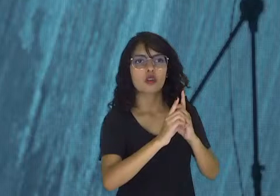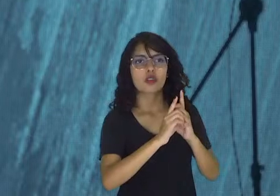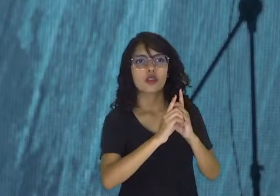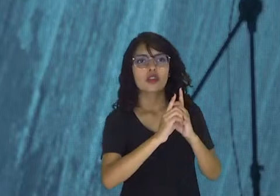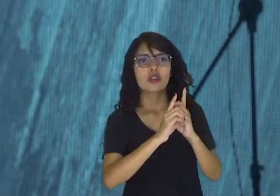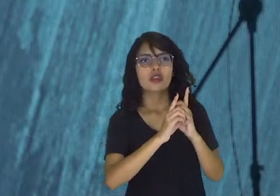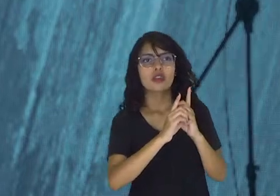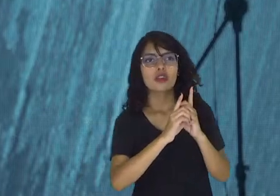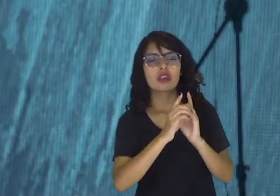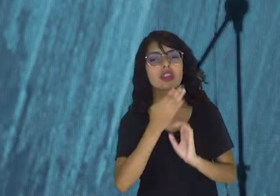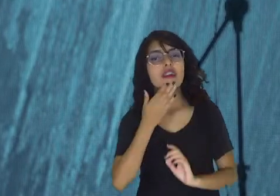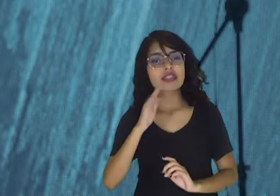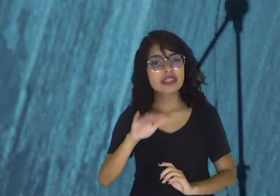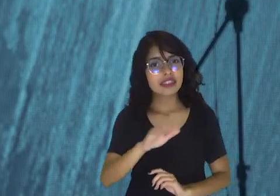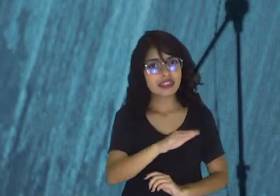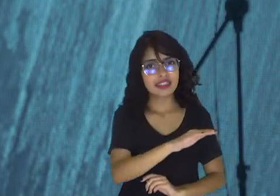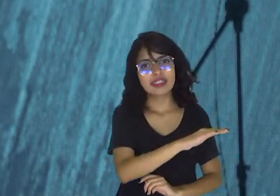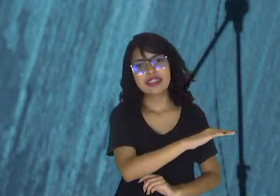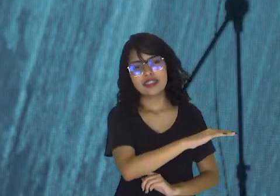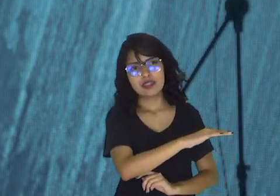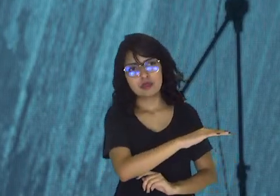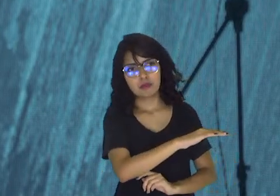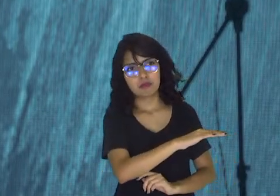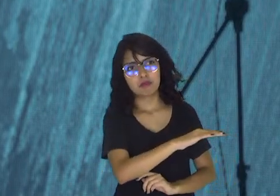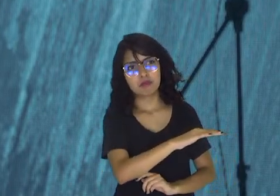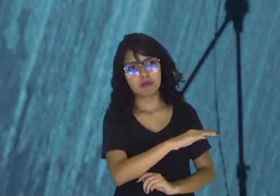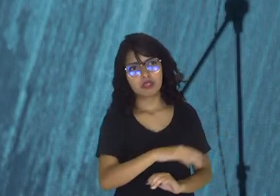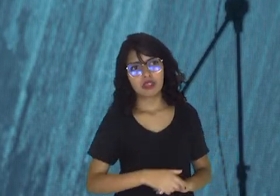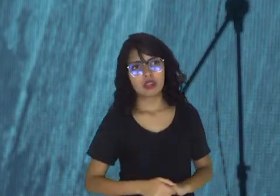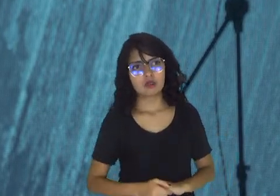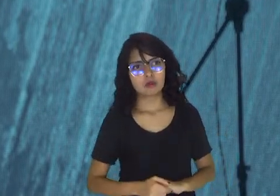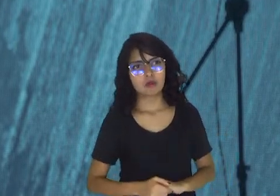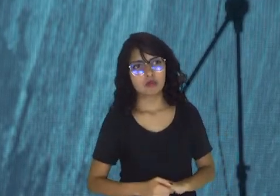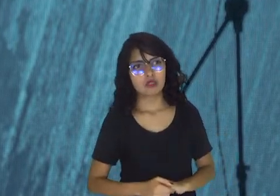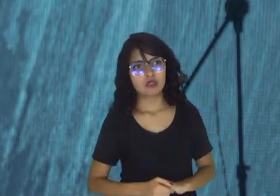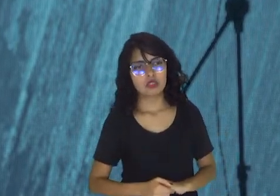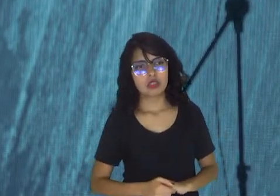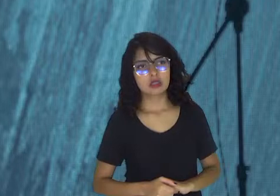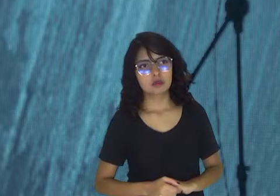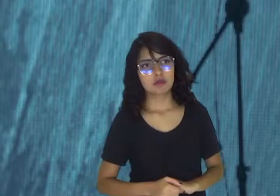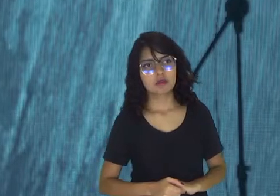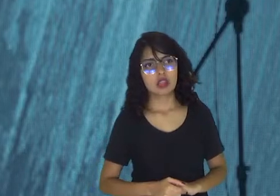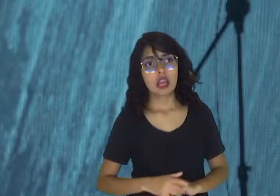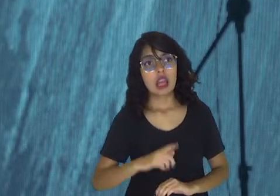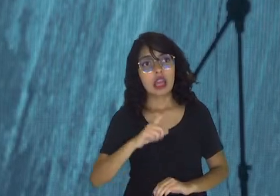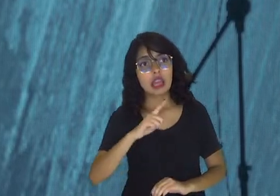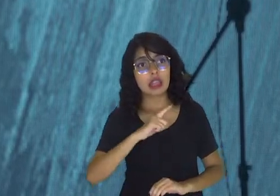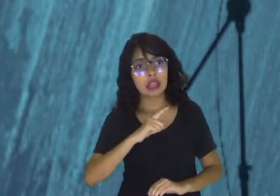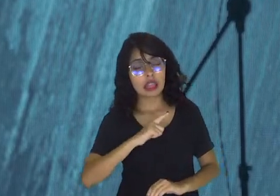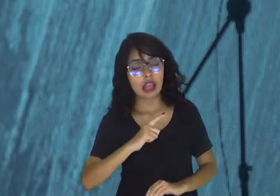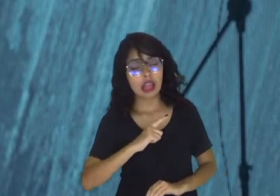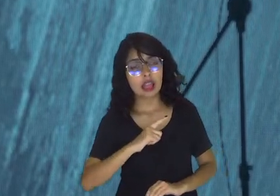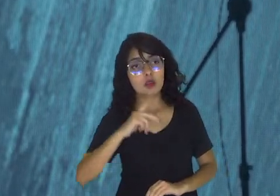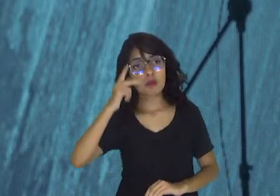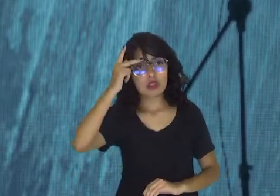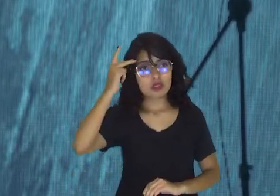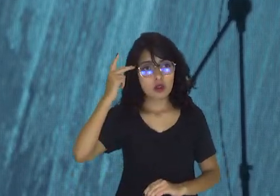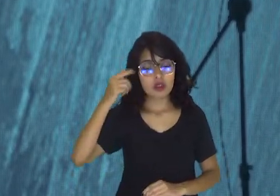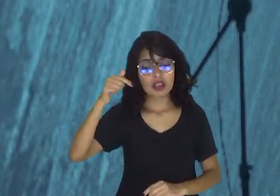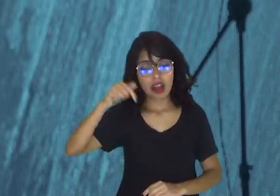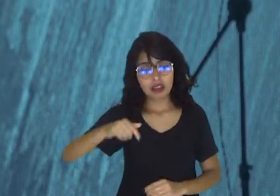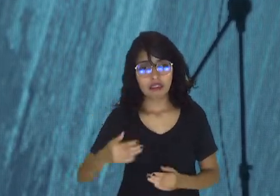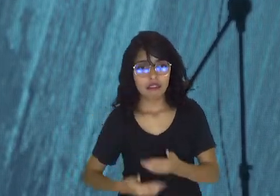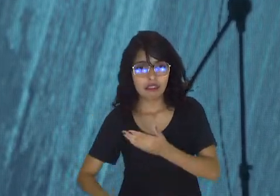muitas pessoas espalhadas aqui, cuidando de toda a diaconia, as nossas áreas. Que honra nós temos